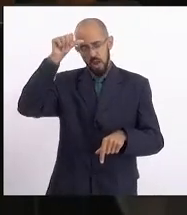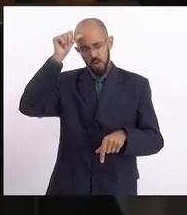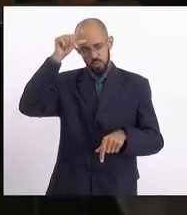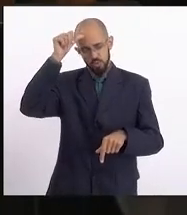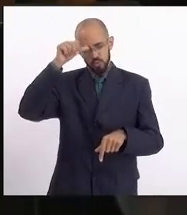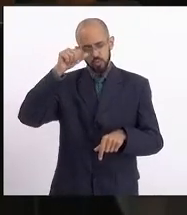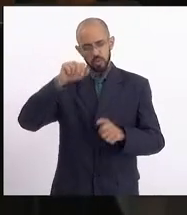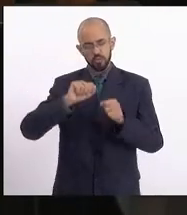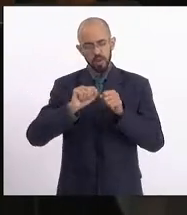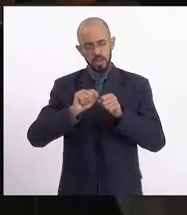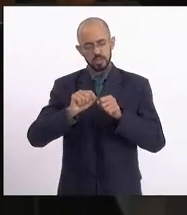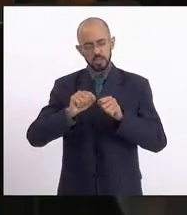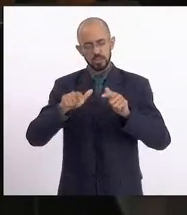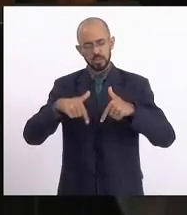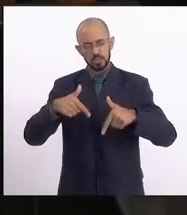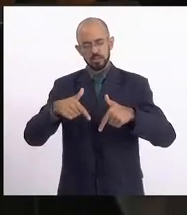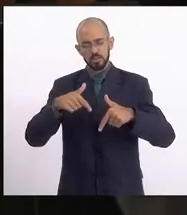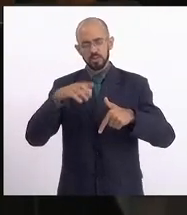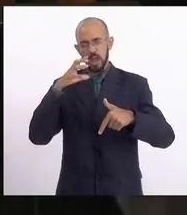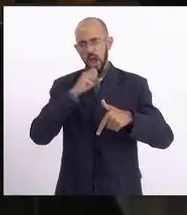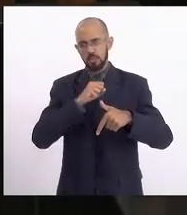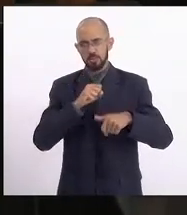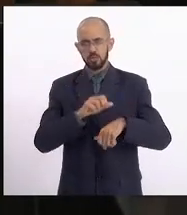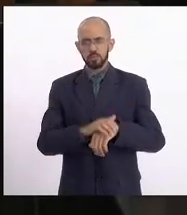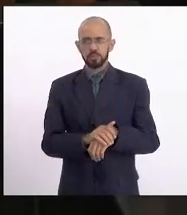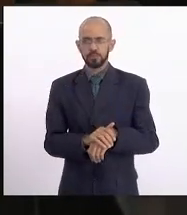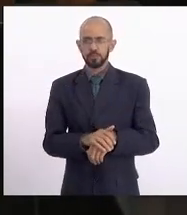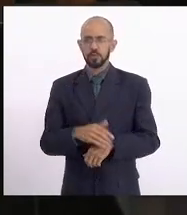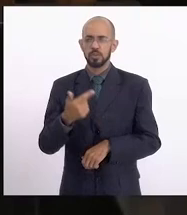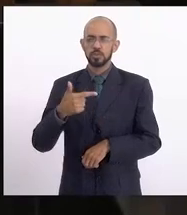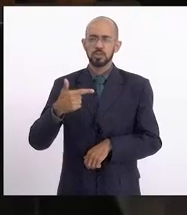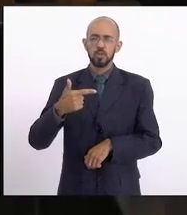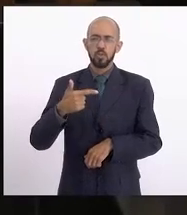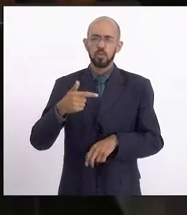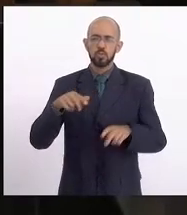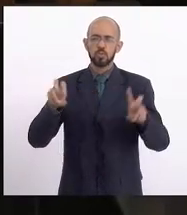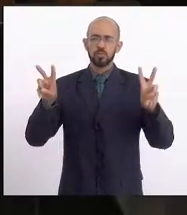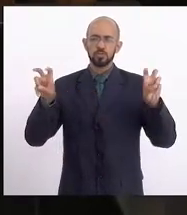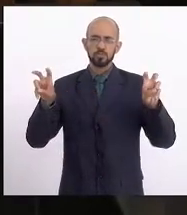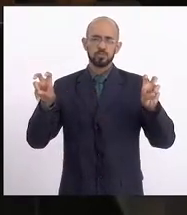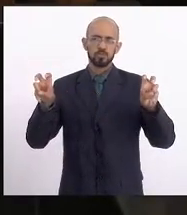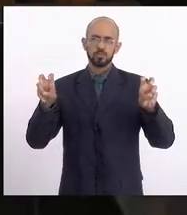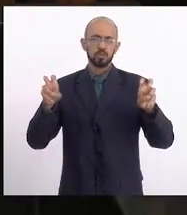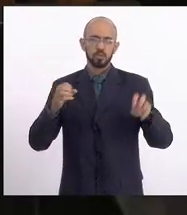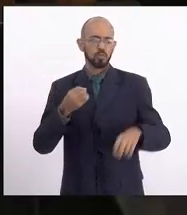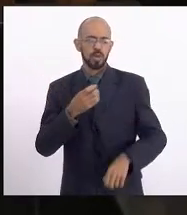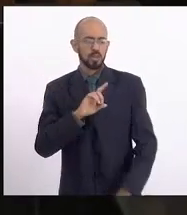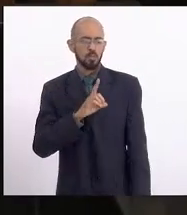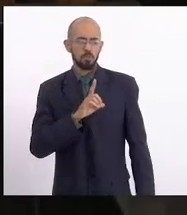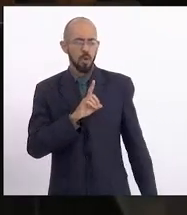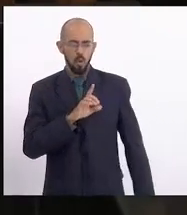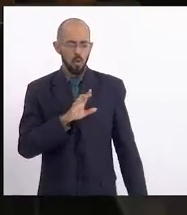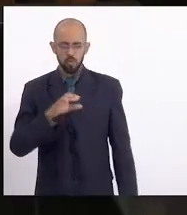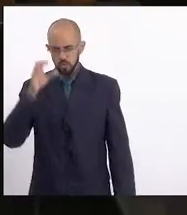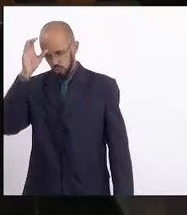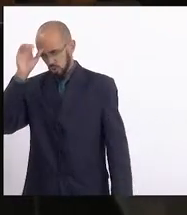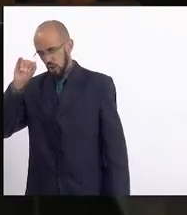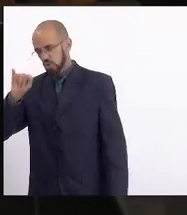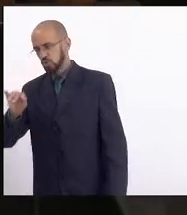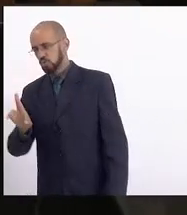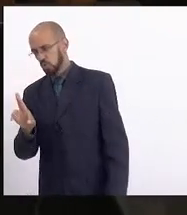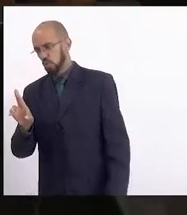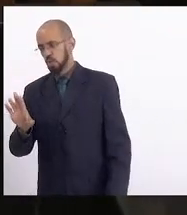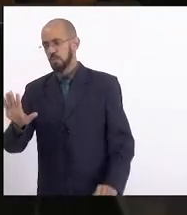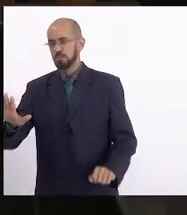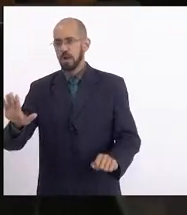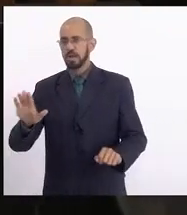essas medidas o mais rápido possível. O segundo assunto, Tiaju, não é tão bom, mas, como a gente está